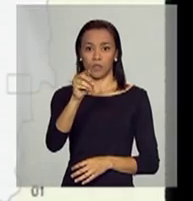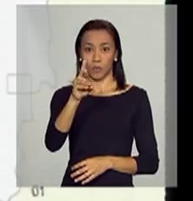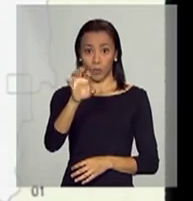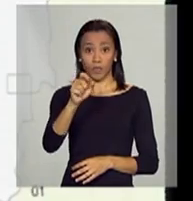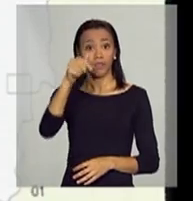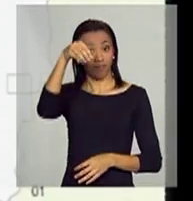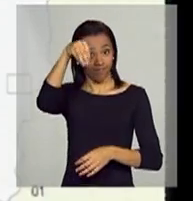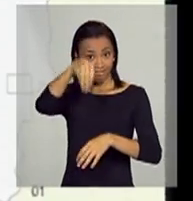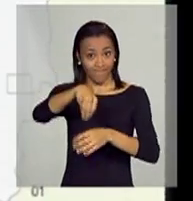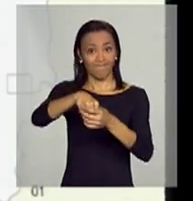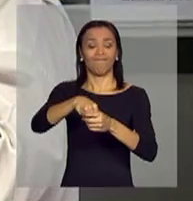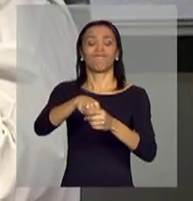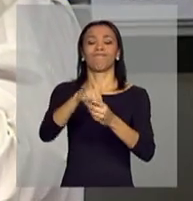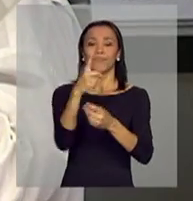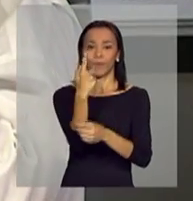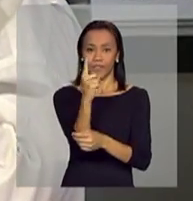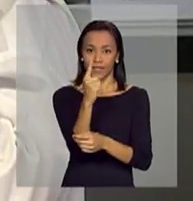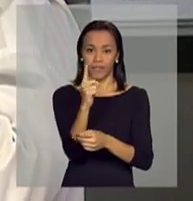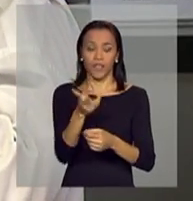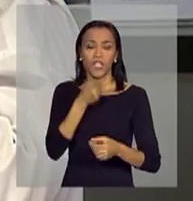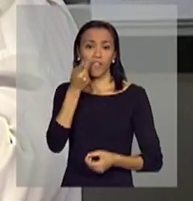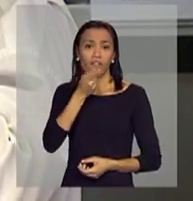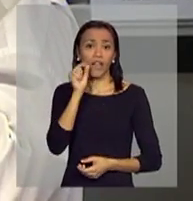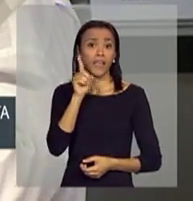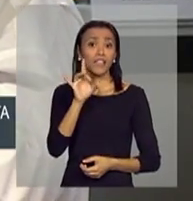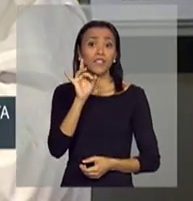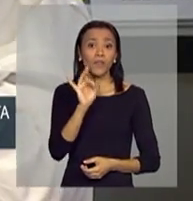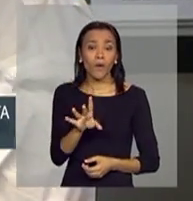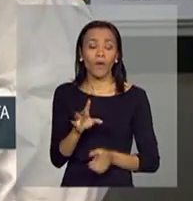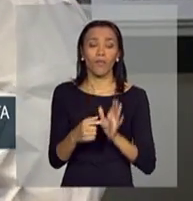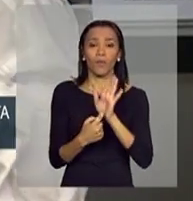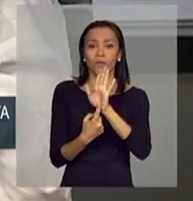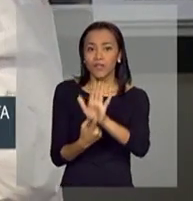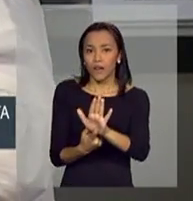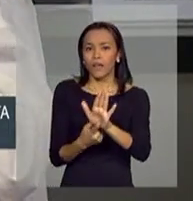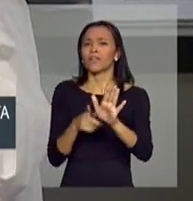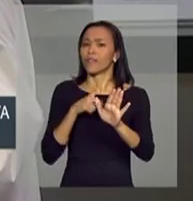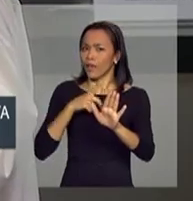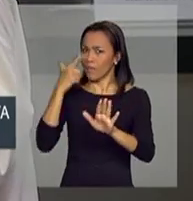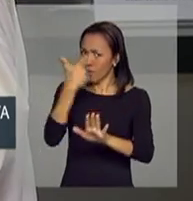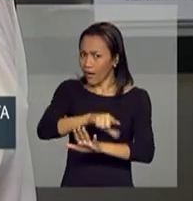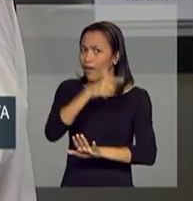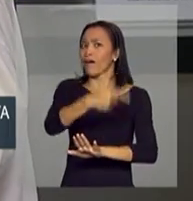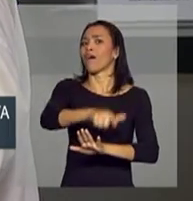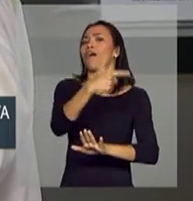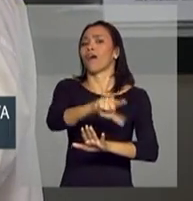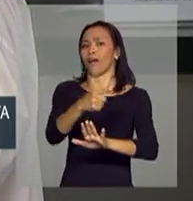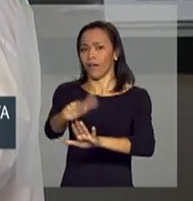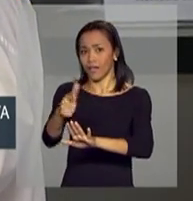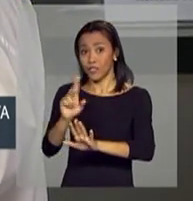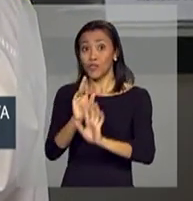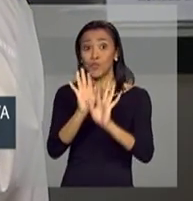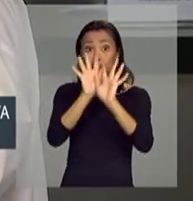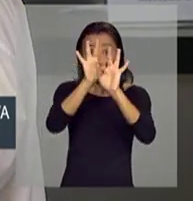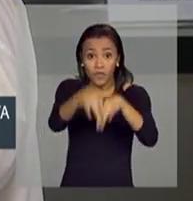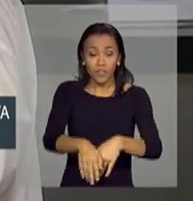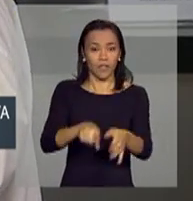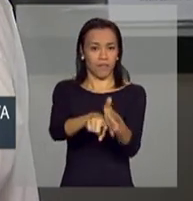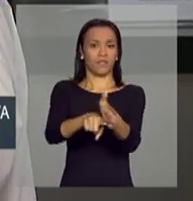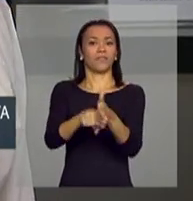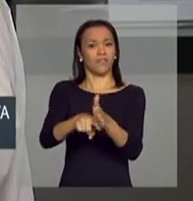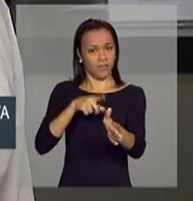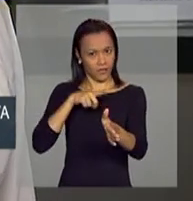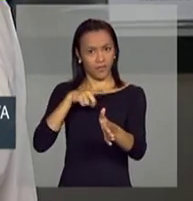de reafirmar aqui que é preliminar, nós podemos localizar mais, provavelmente, ao final da pesquisa, e